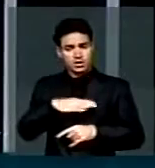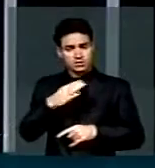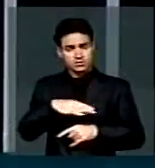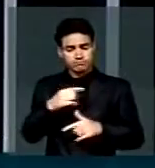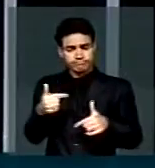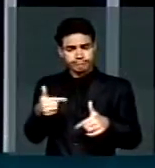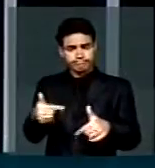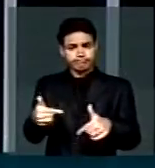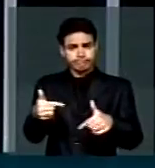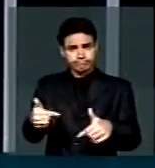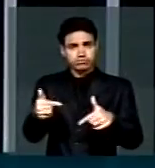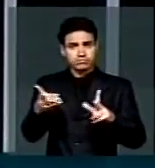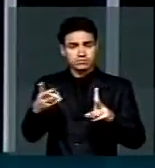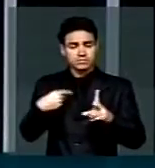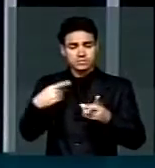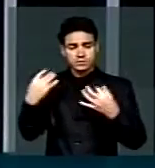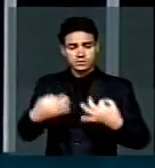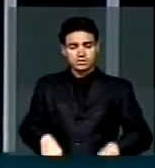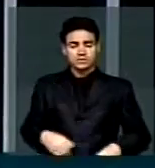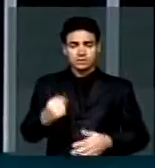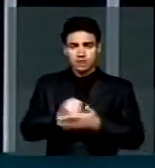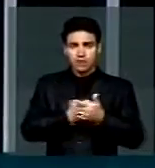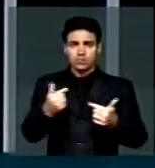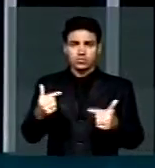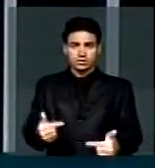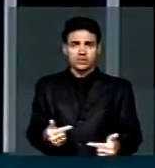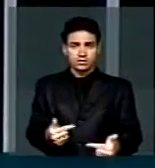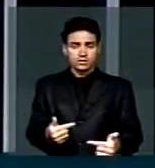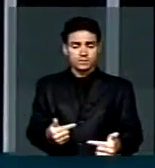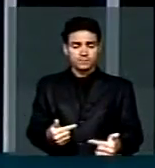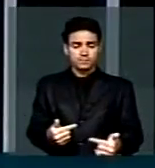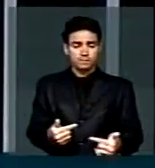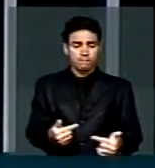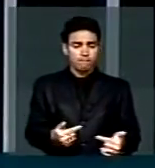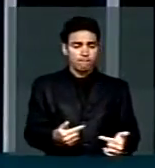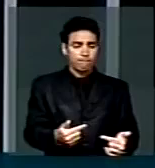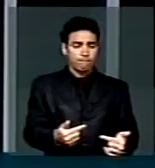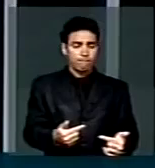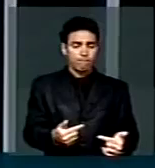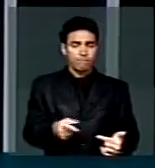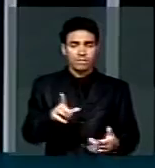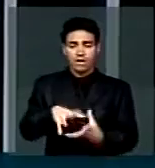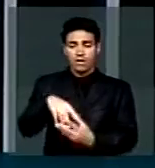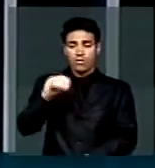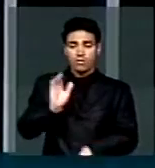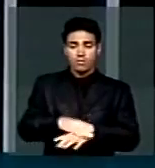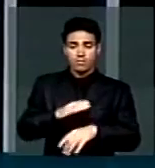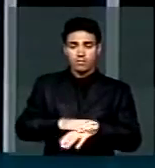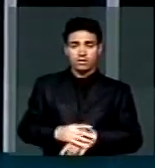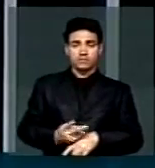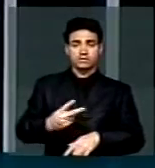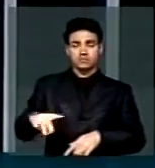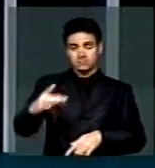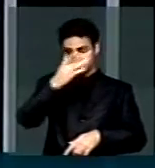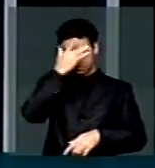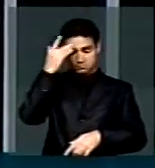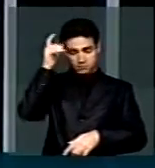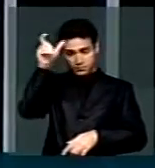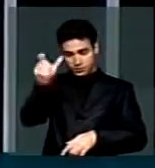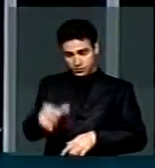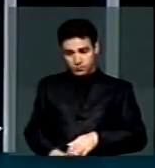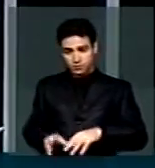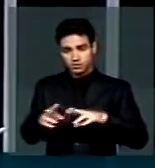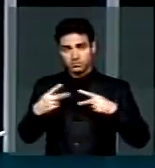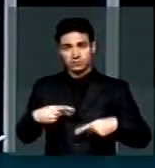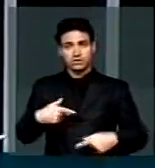imponente na sua convicção e militância, surgia em sua alma um ser humano revestido de